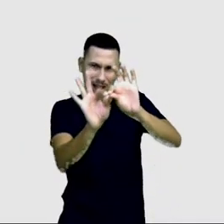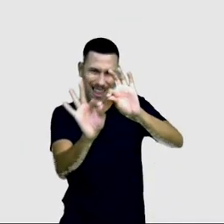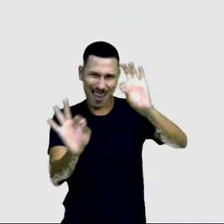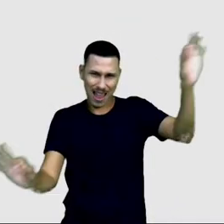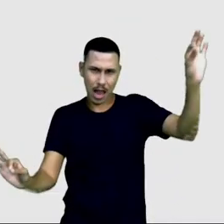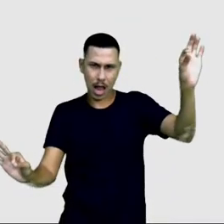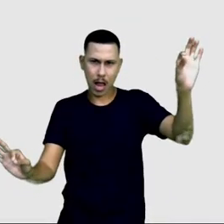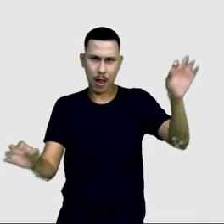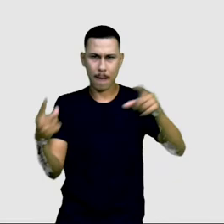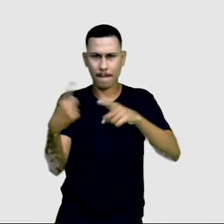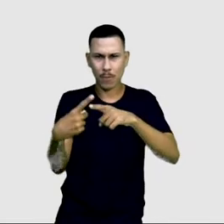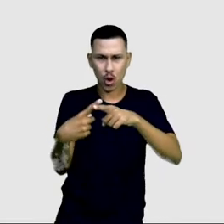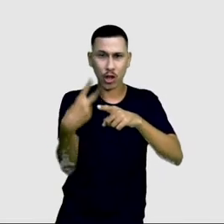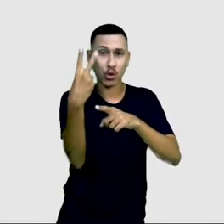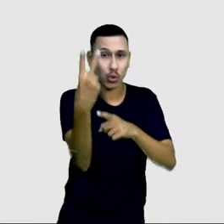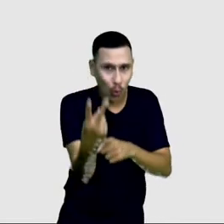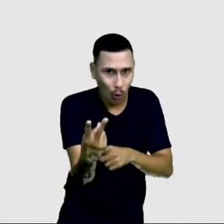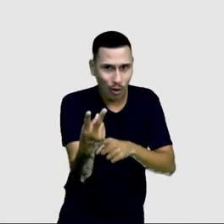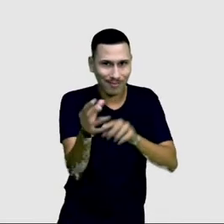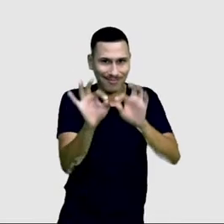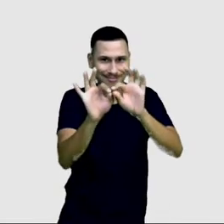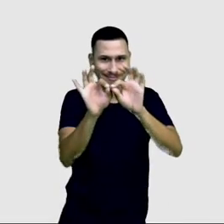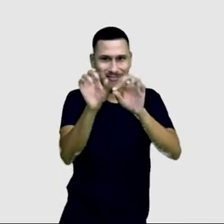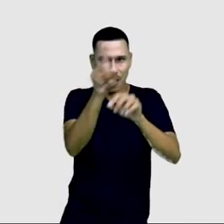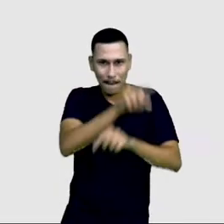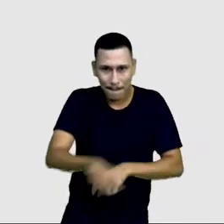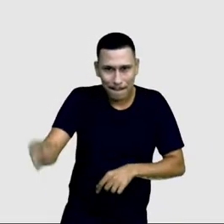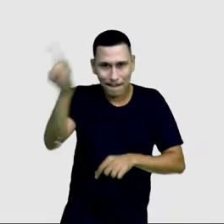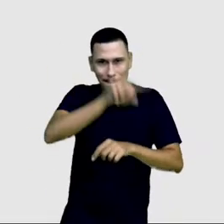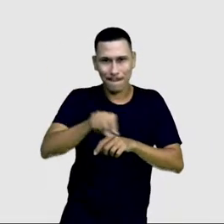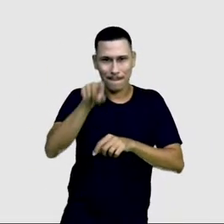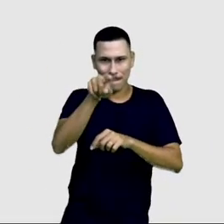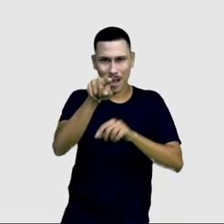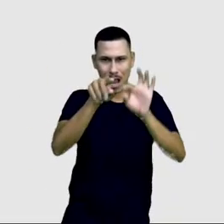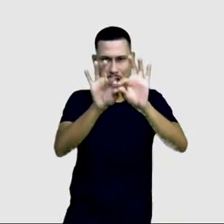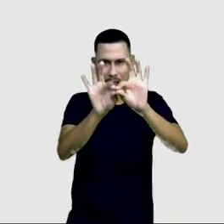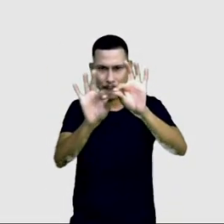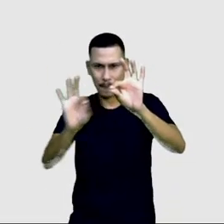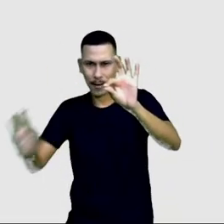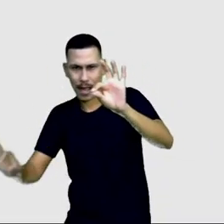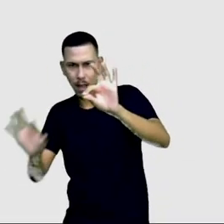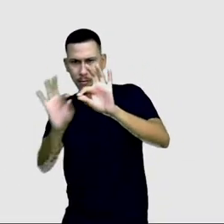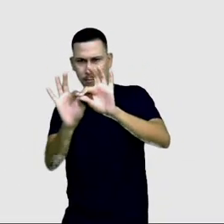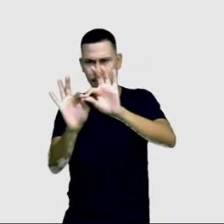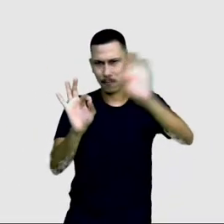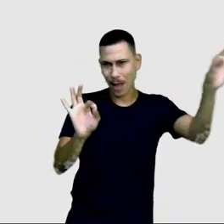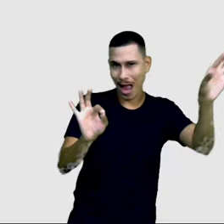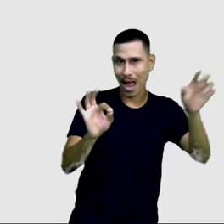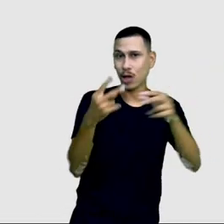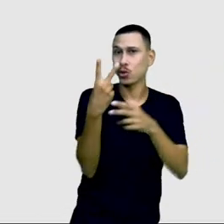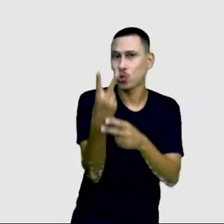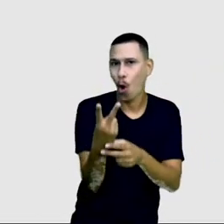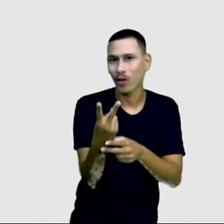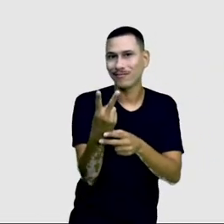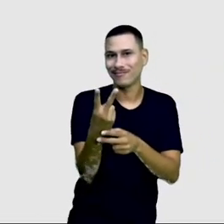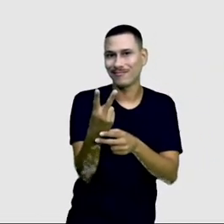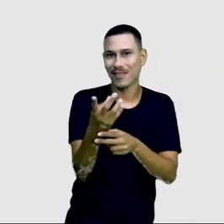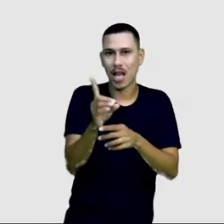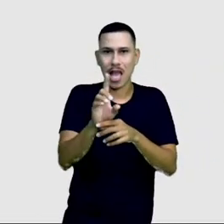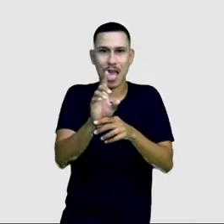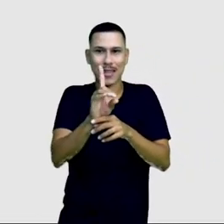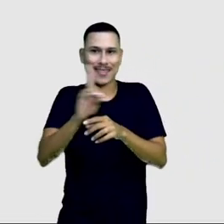tem o outro pedacinho do raio que vai de uma ponta até o centro. Ou